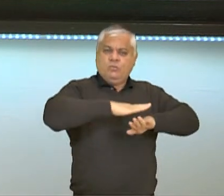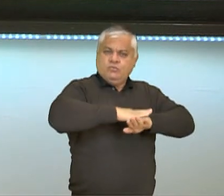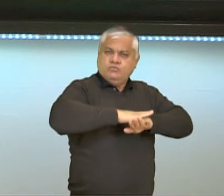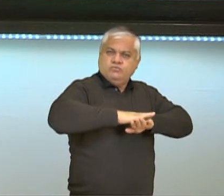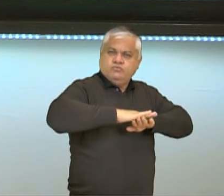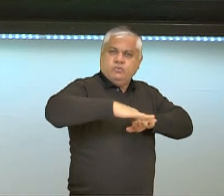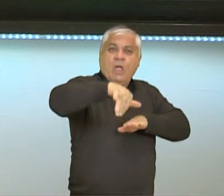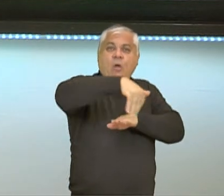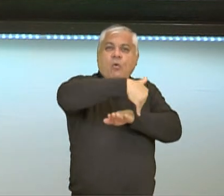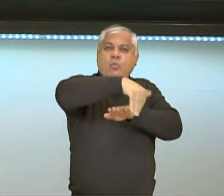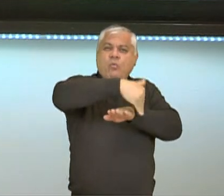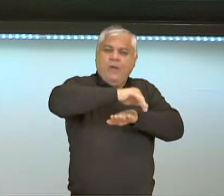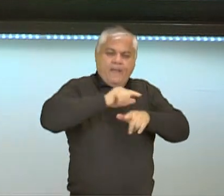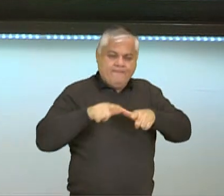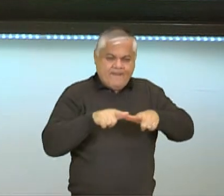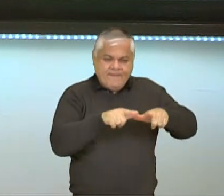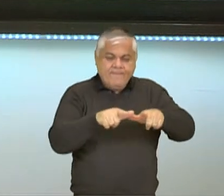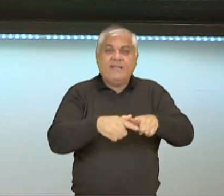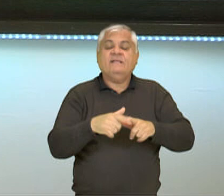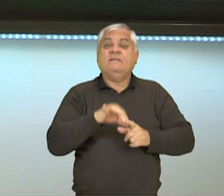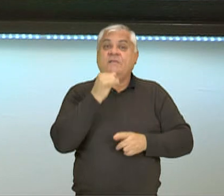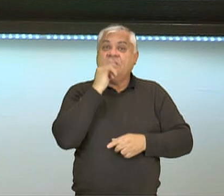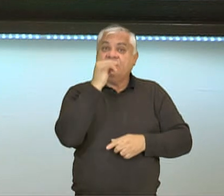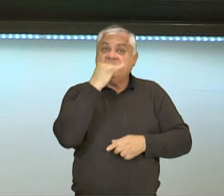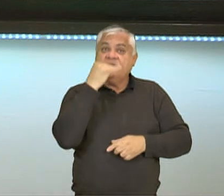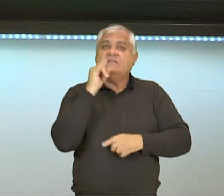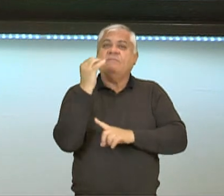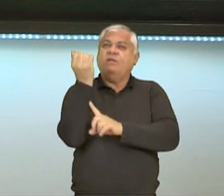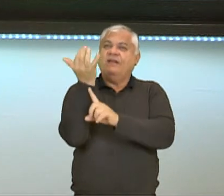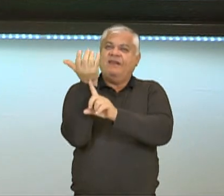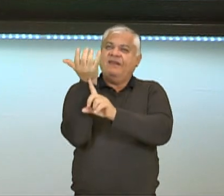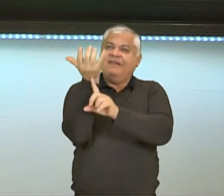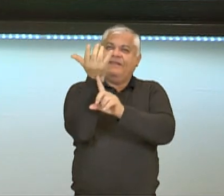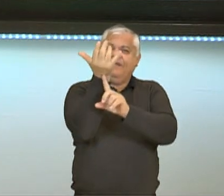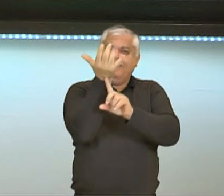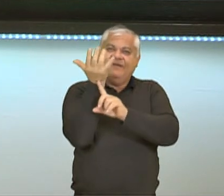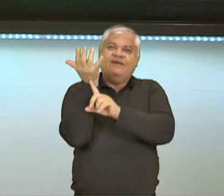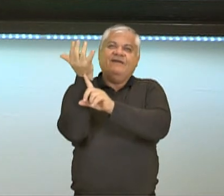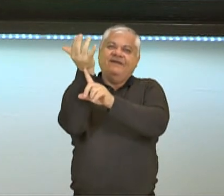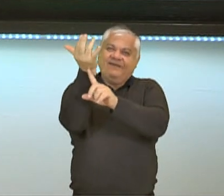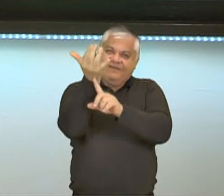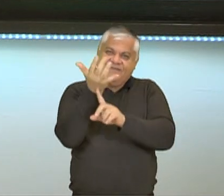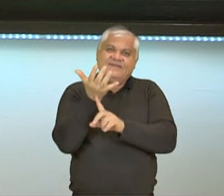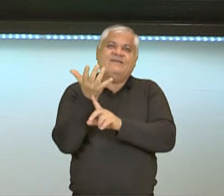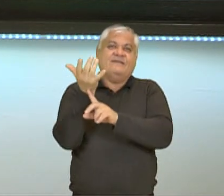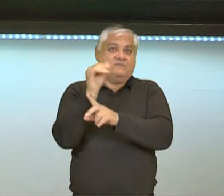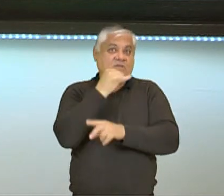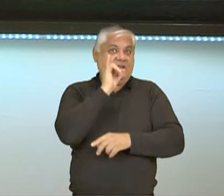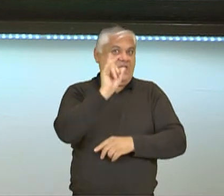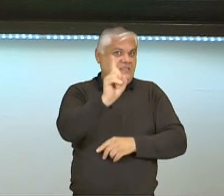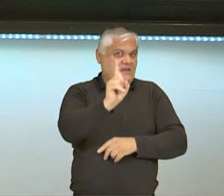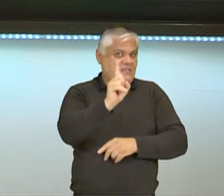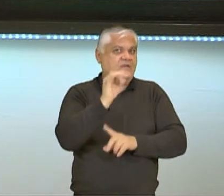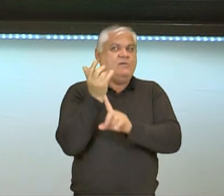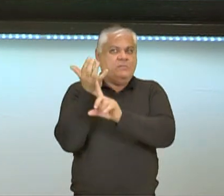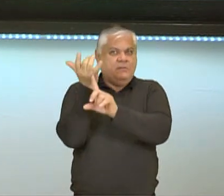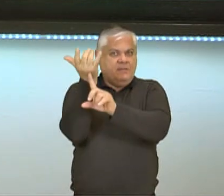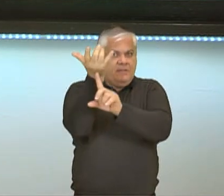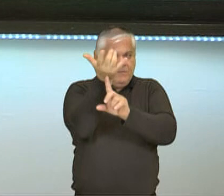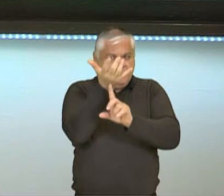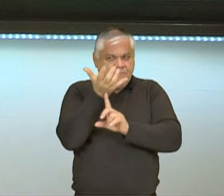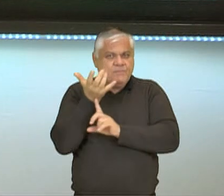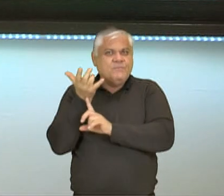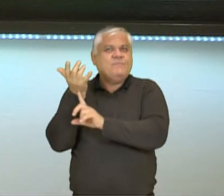pavimentação, até a energia, né, a iluminação vai chegar no Rio de Janeiro. Não era energia elétrica, tá,